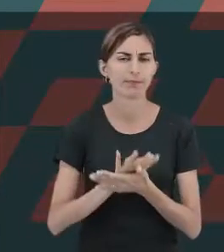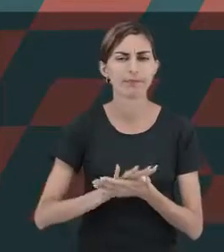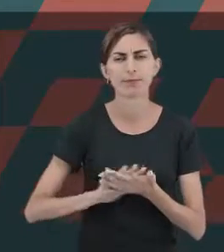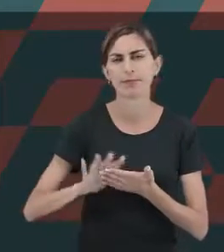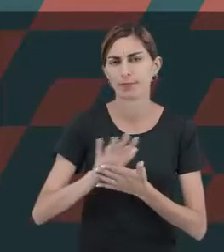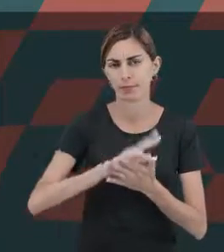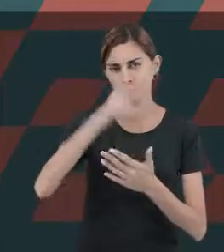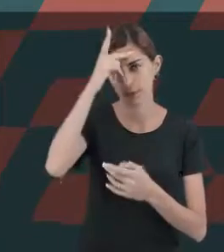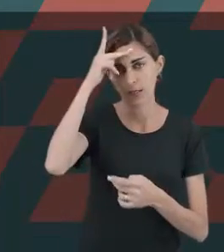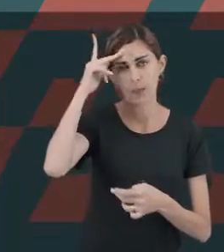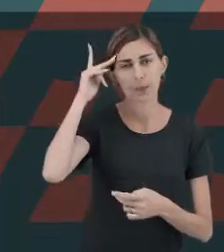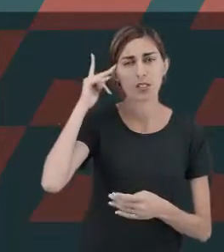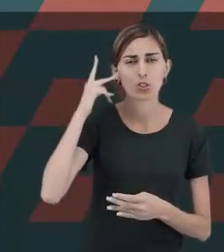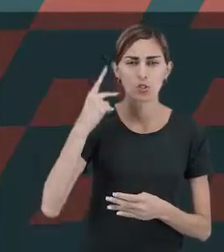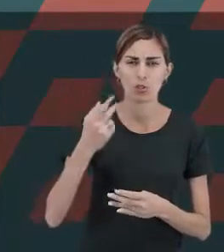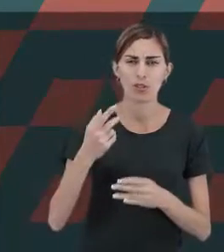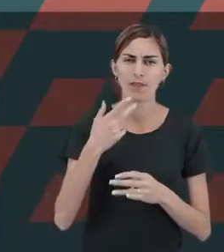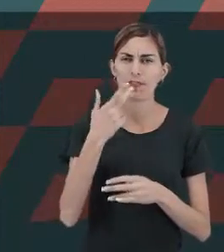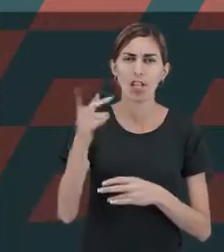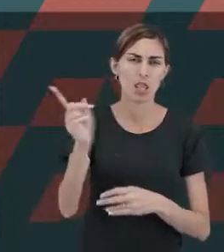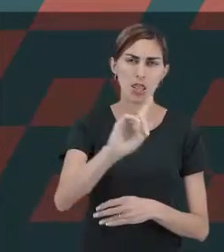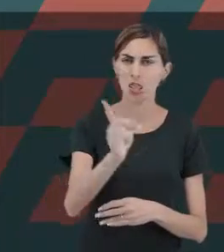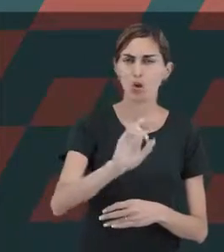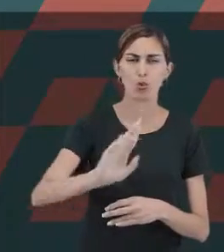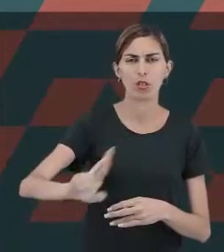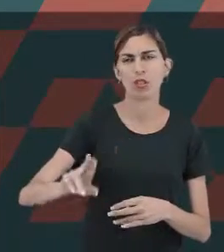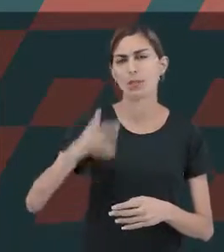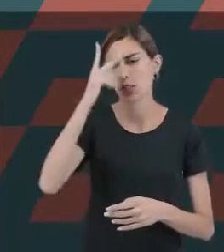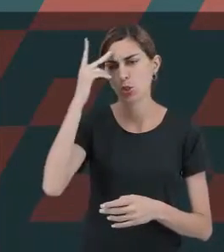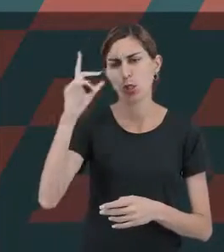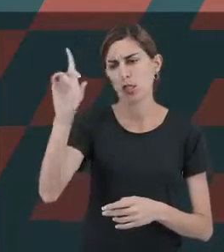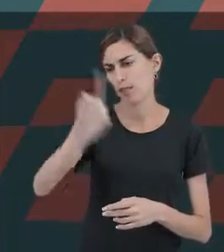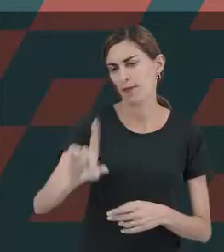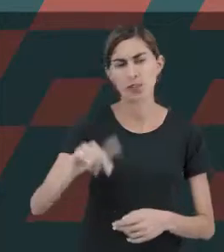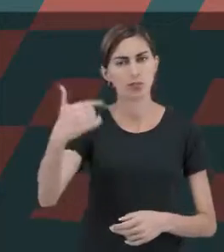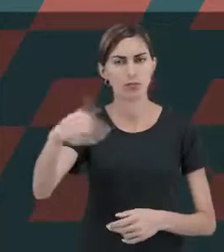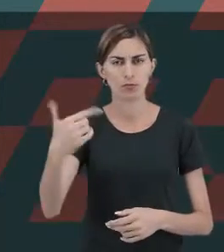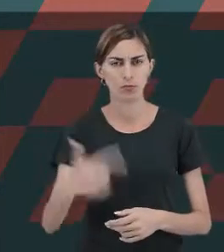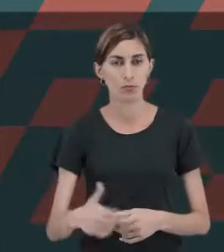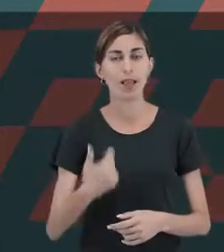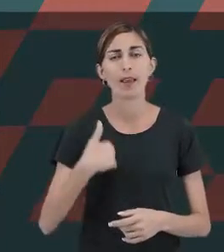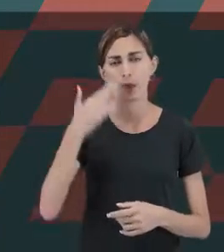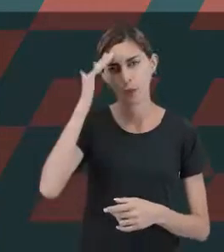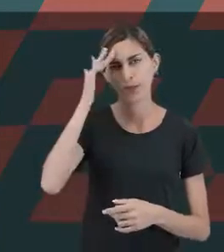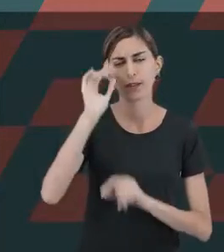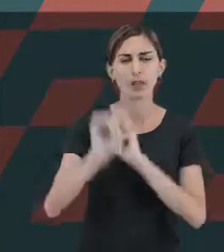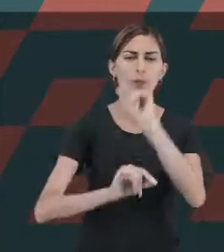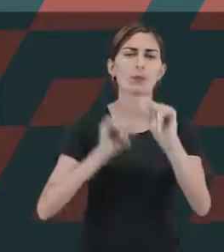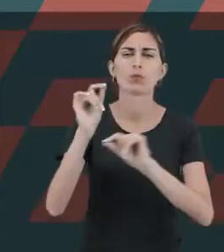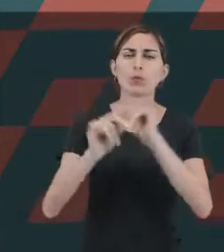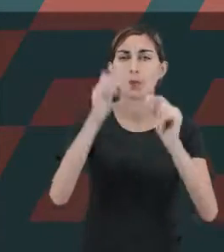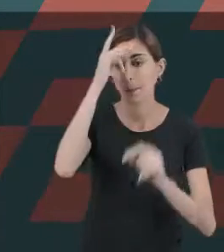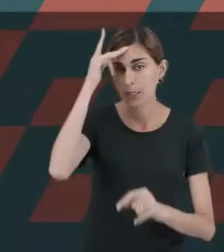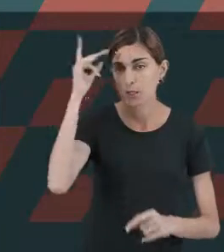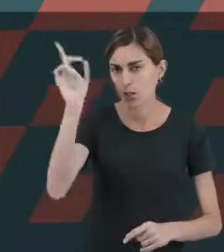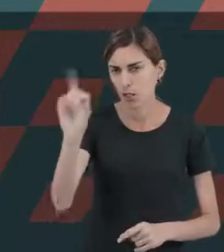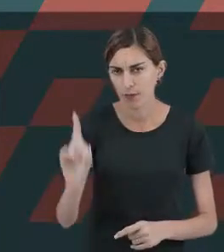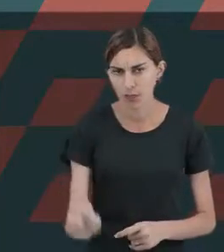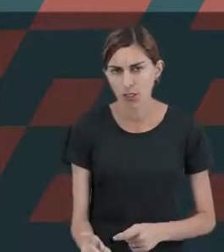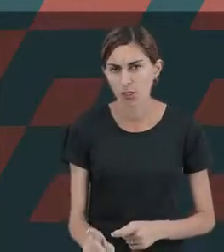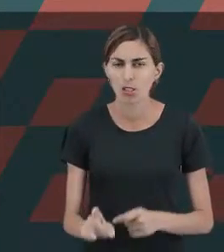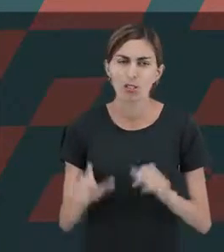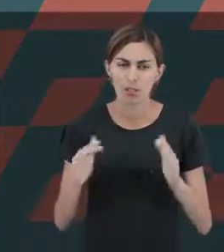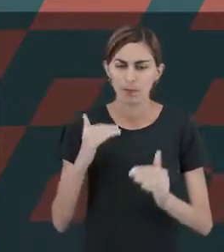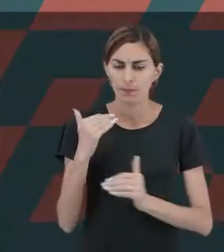na pessoa tida como não deficiente. Nesse entendimento, nós entendemos que a pessoa com deficiência,